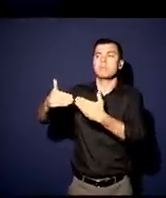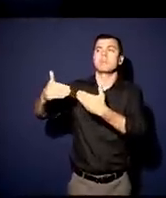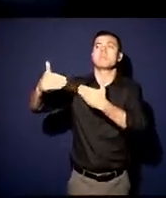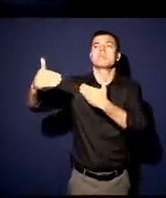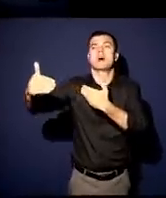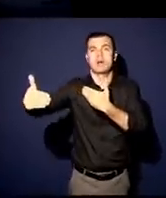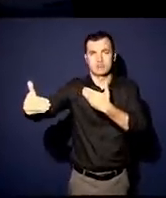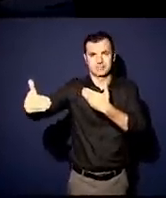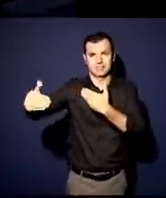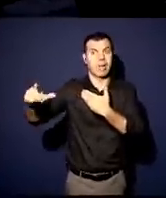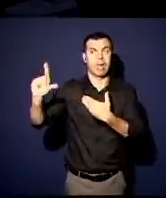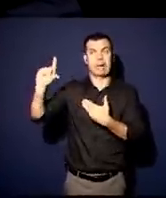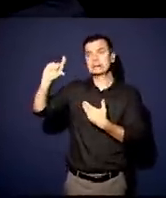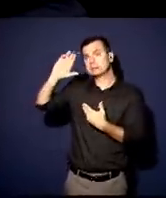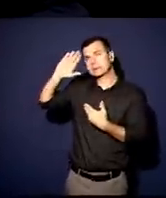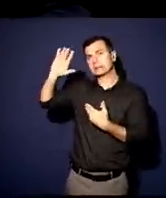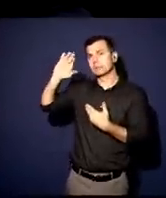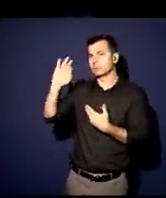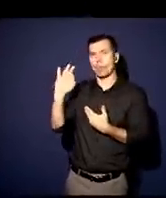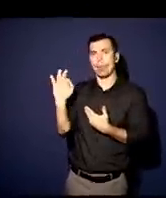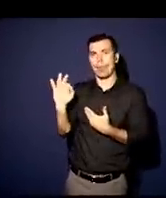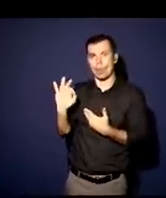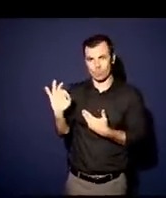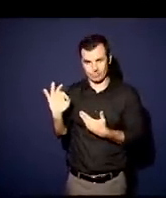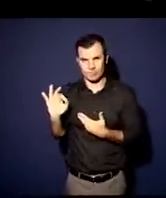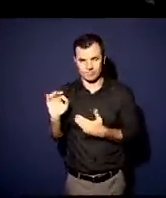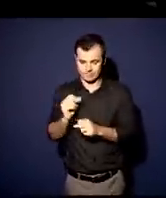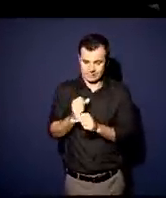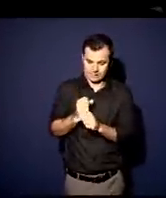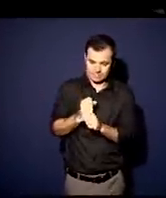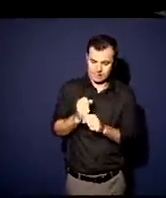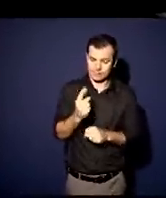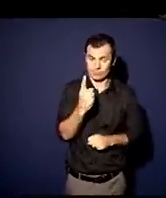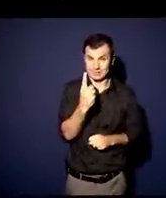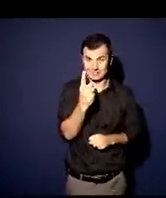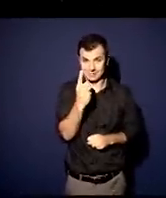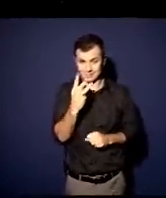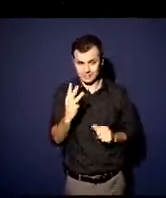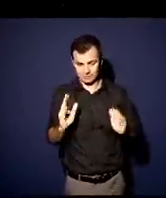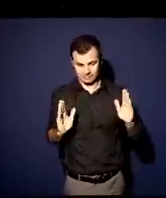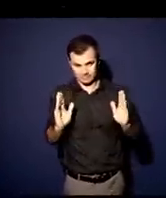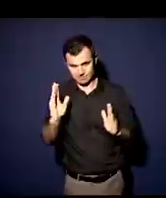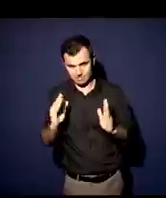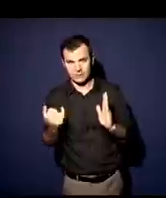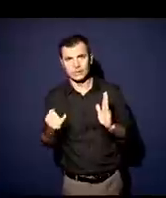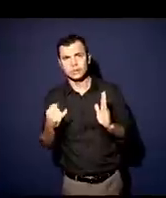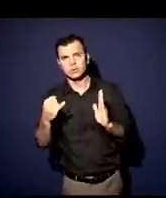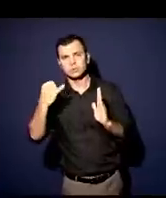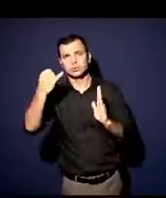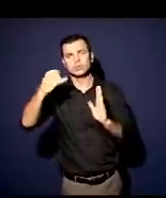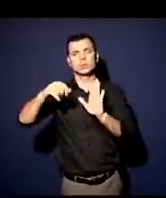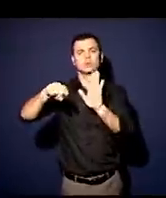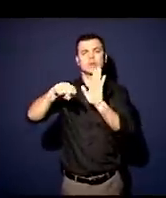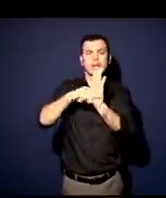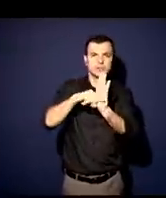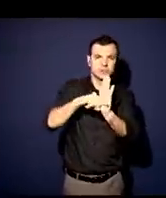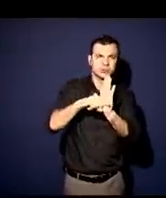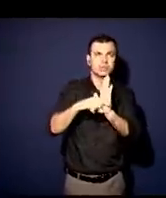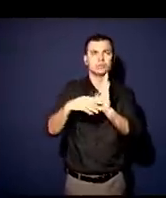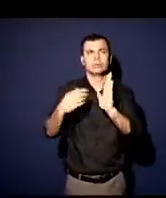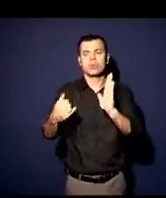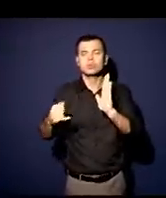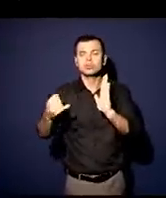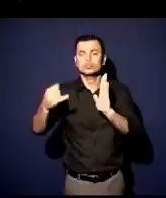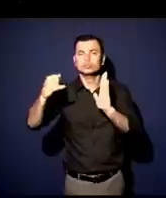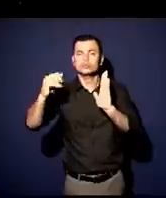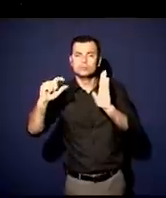seja, depois de 13 anos de juro negativo ou extremamente baixo,